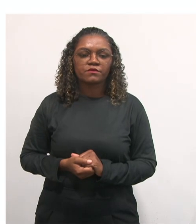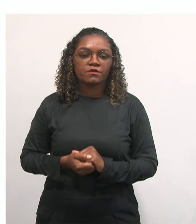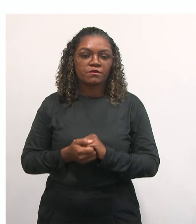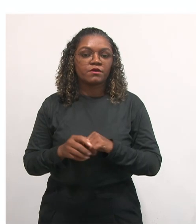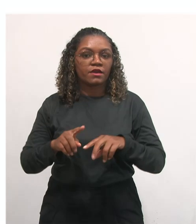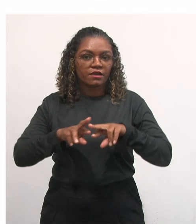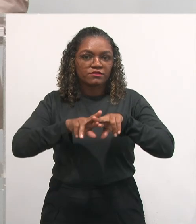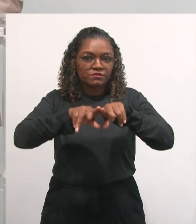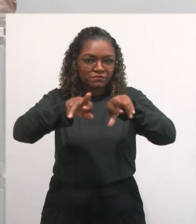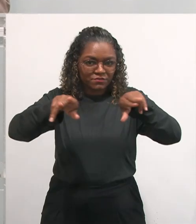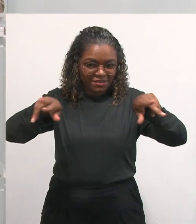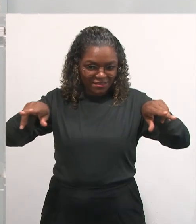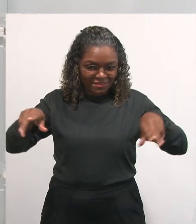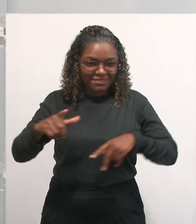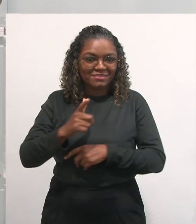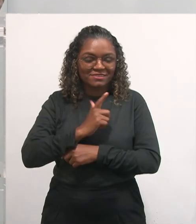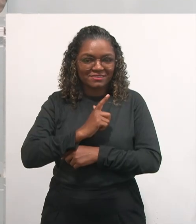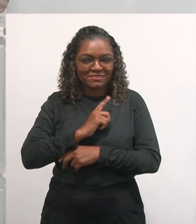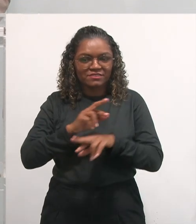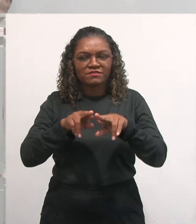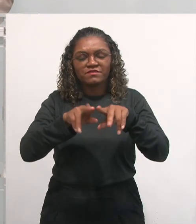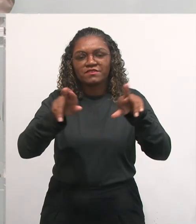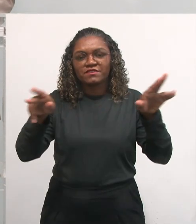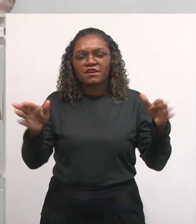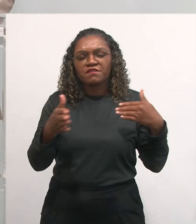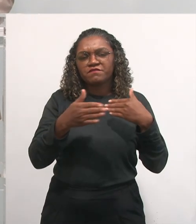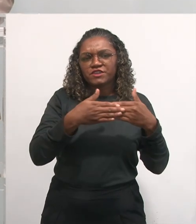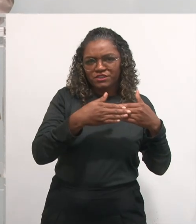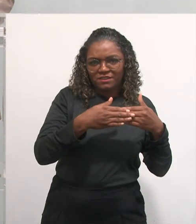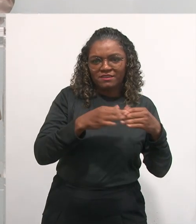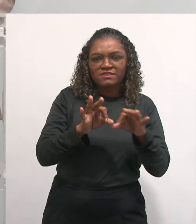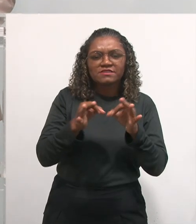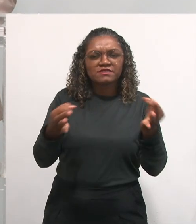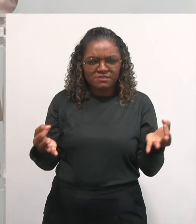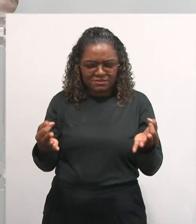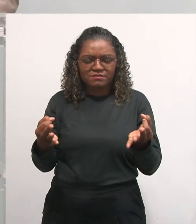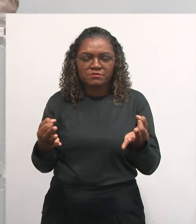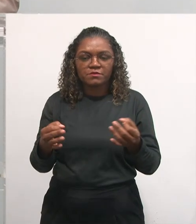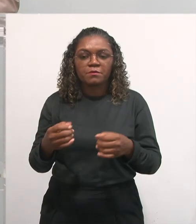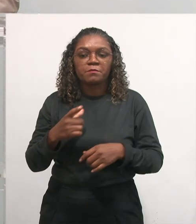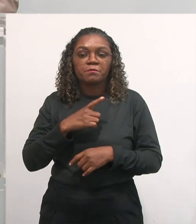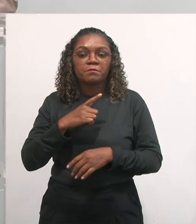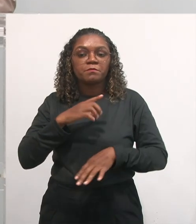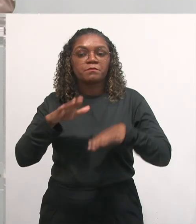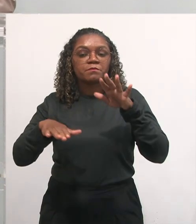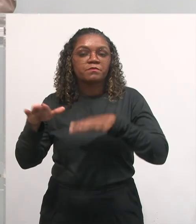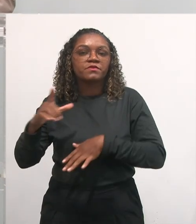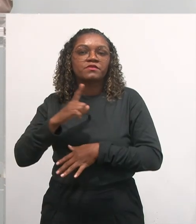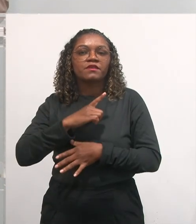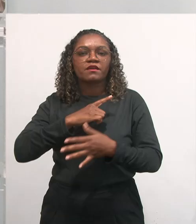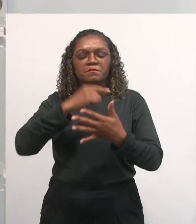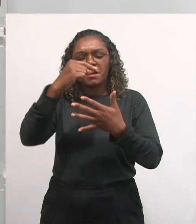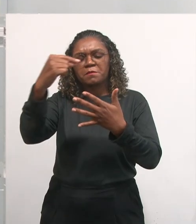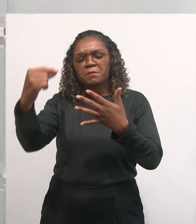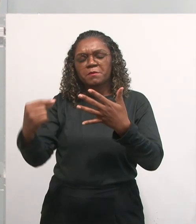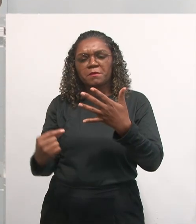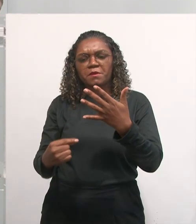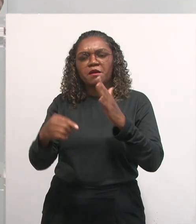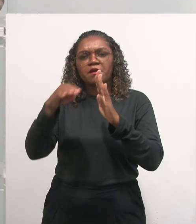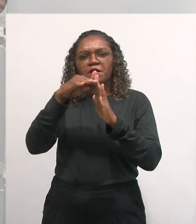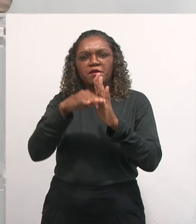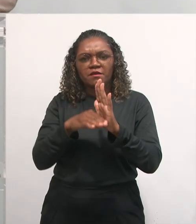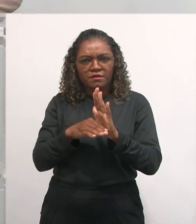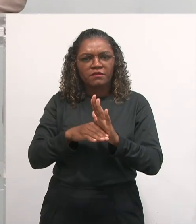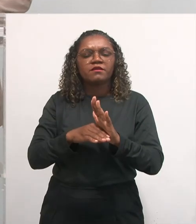são diversas, né? São diversas as perguntas fechadas. Aqui eu coloquei só dicotômicas, né? Mas às vezes tem aquelas escalas, a gente vai ver melhor. São